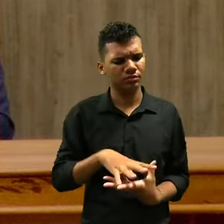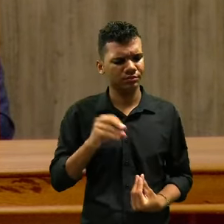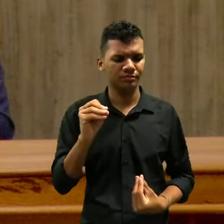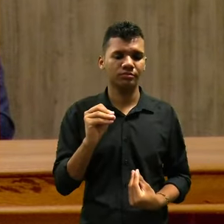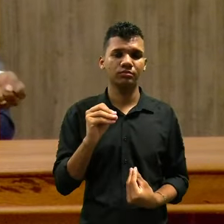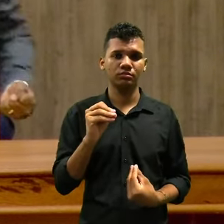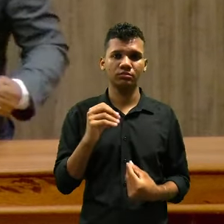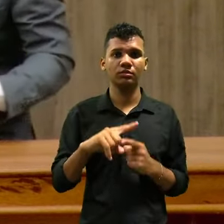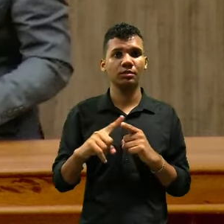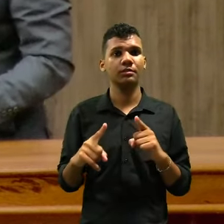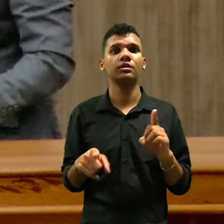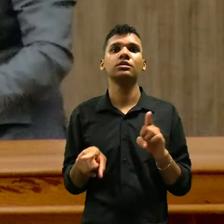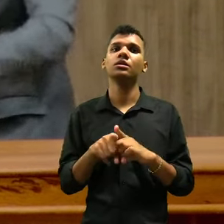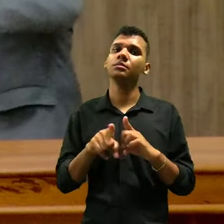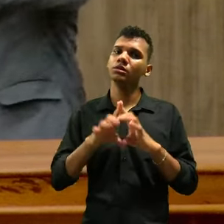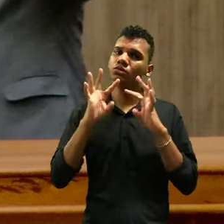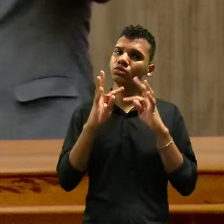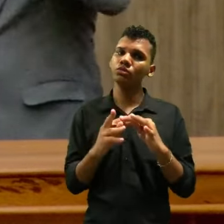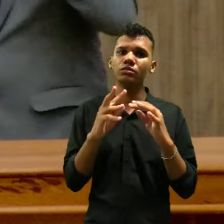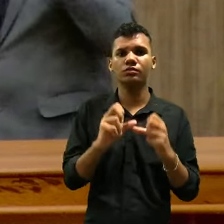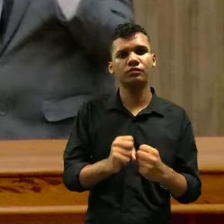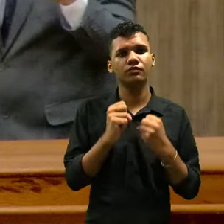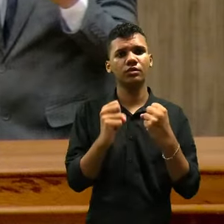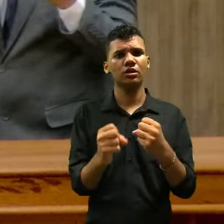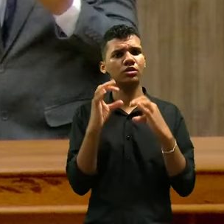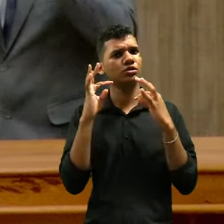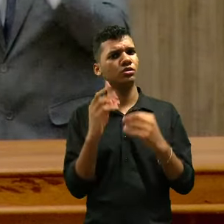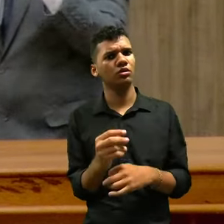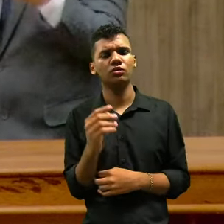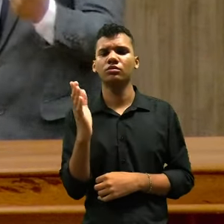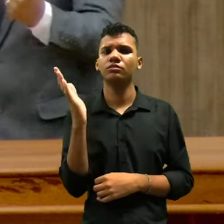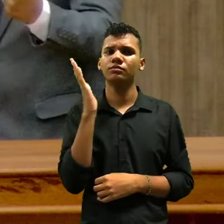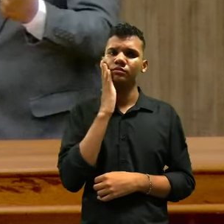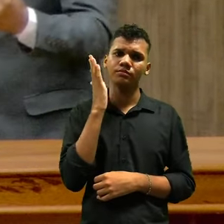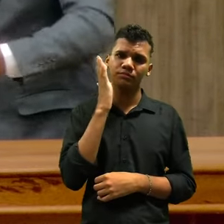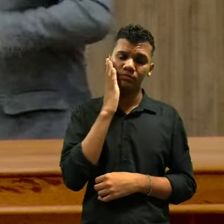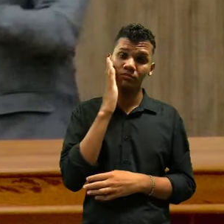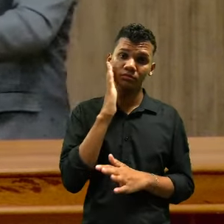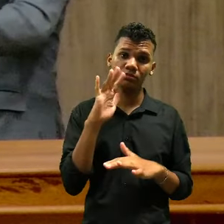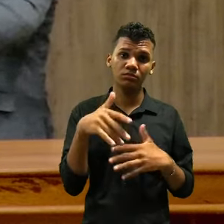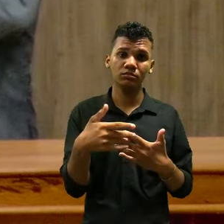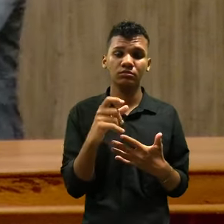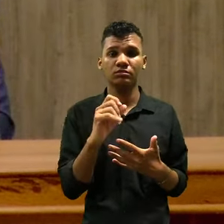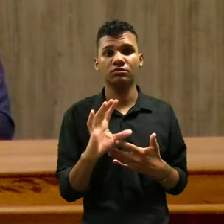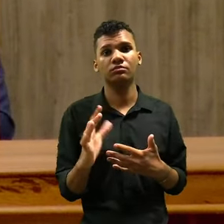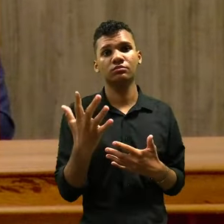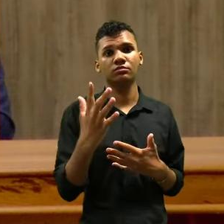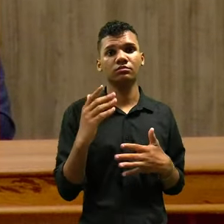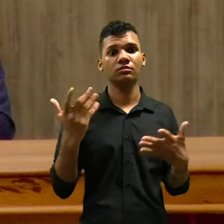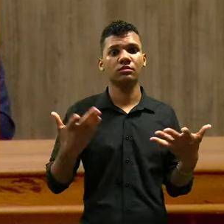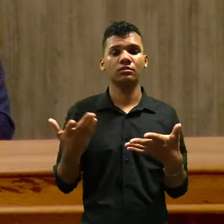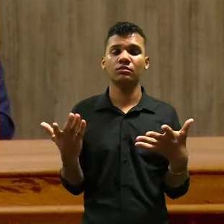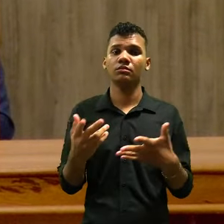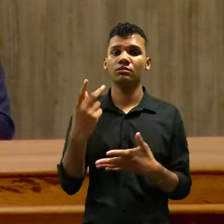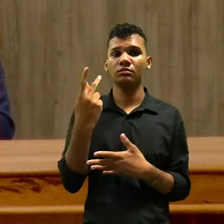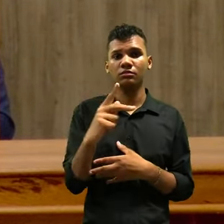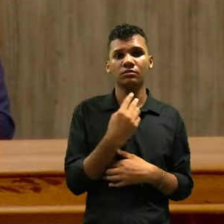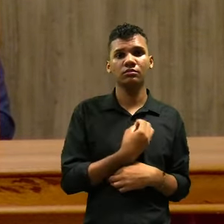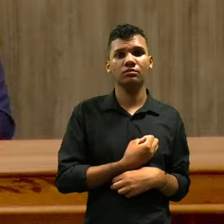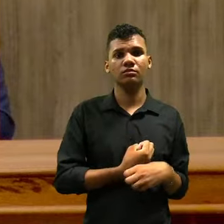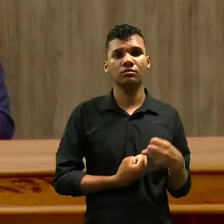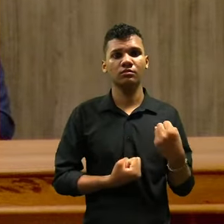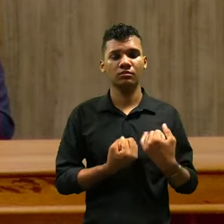tua força e de todo o teu entendimento ou seja agora a tua emoção não é uma